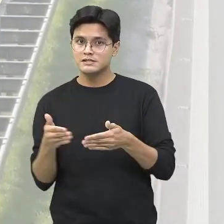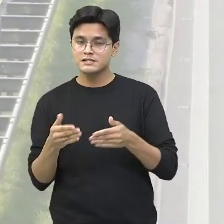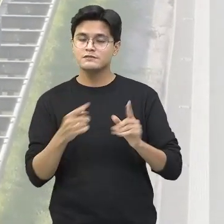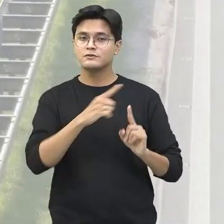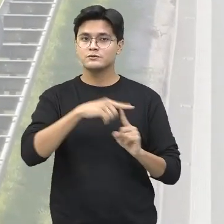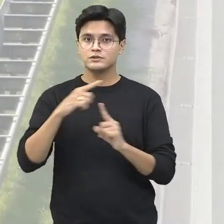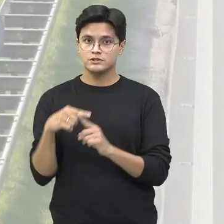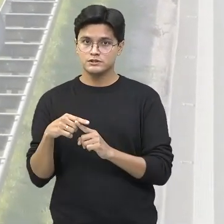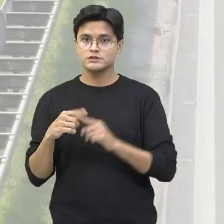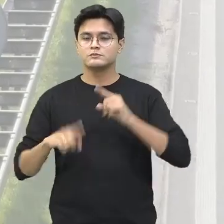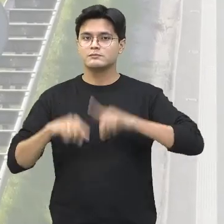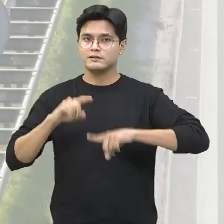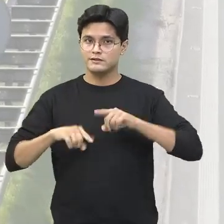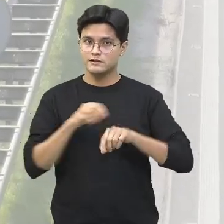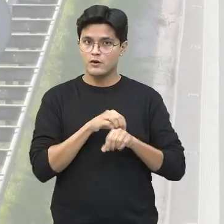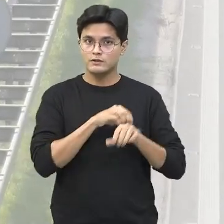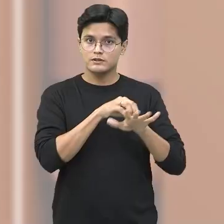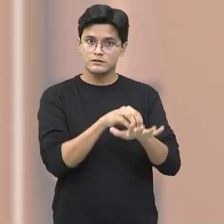condições